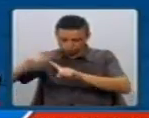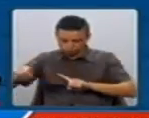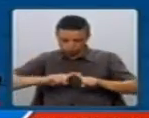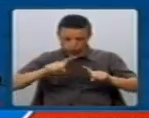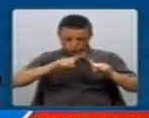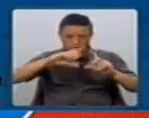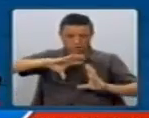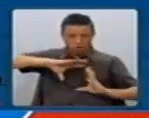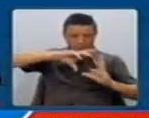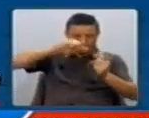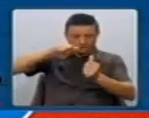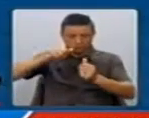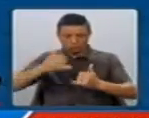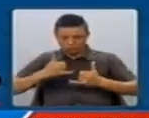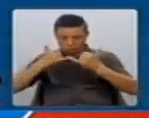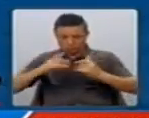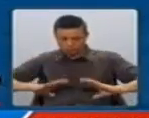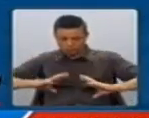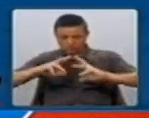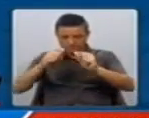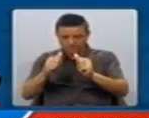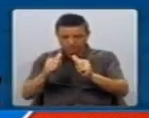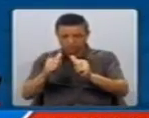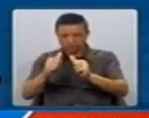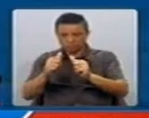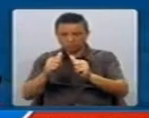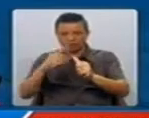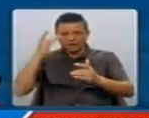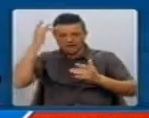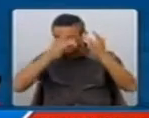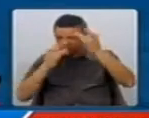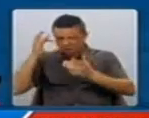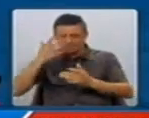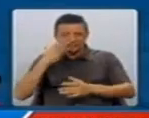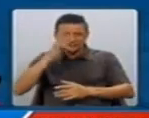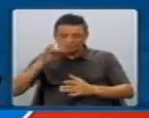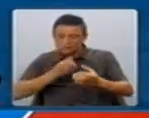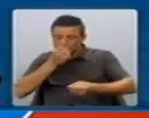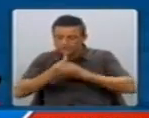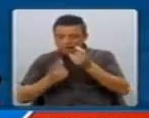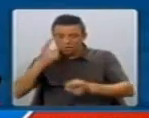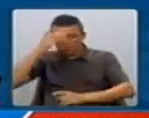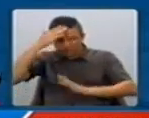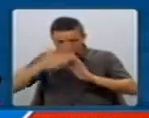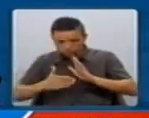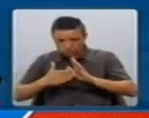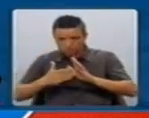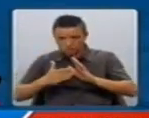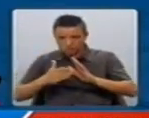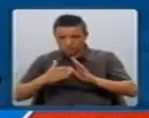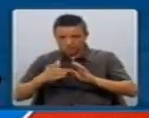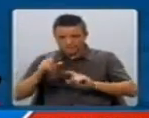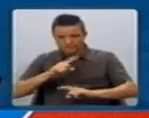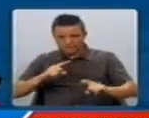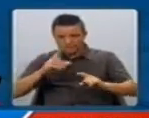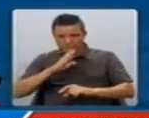e depois um grande crescimento nessa mesma biodiversidade. Há várias teorias que tentam explicar porque é que isso aconteceu. Há também uma teoria astronómica, que não poderia